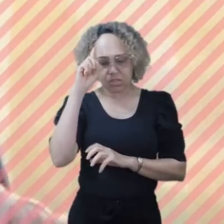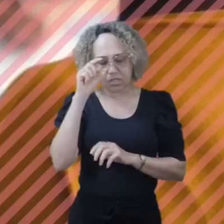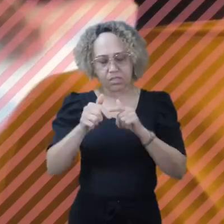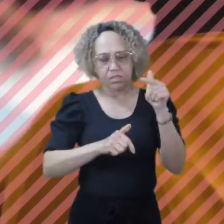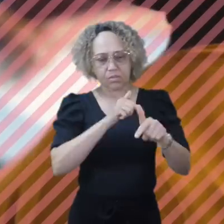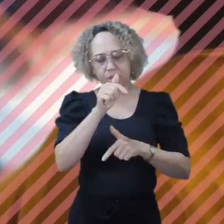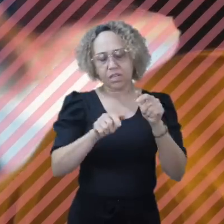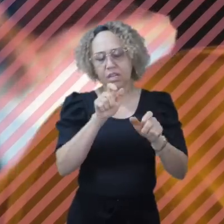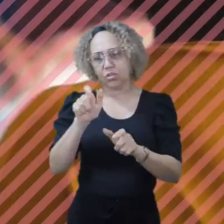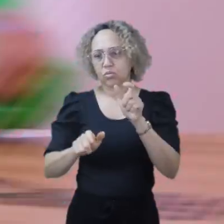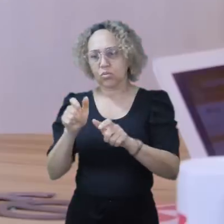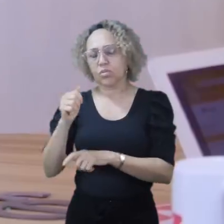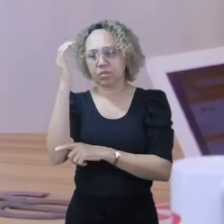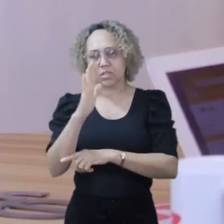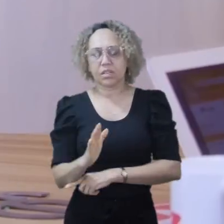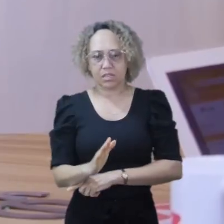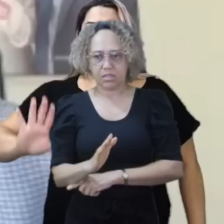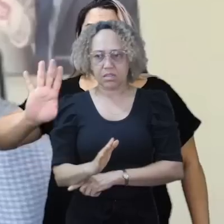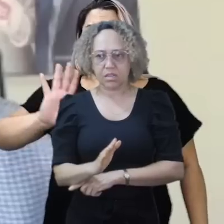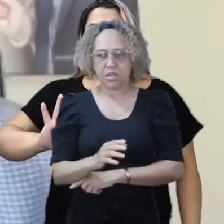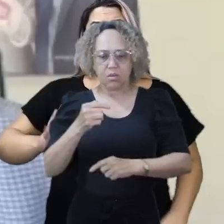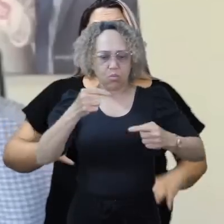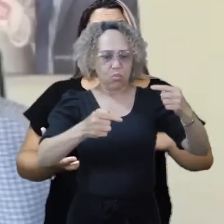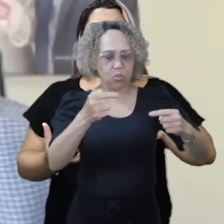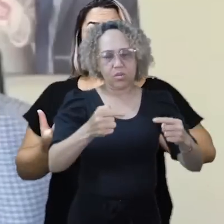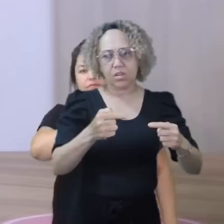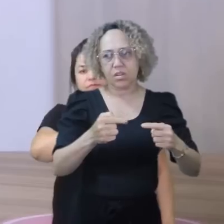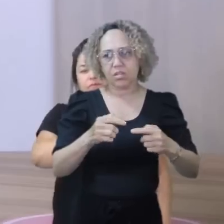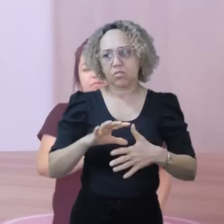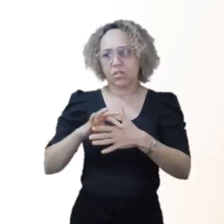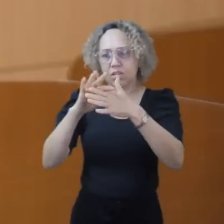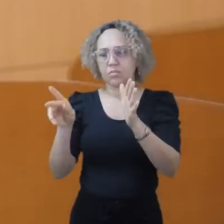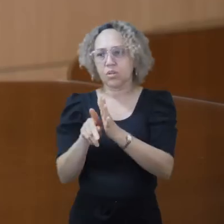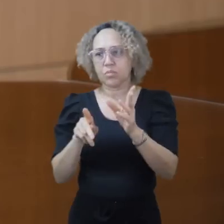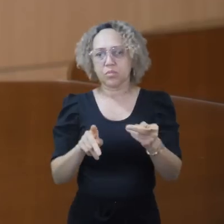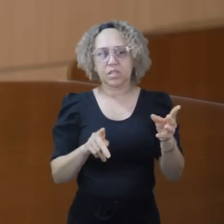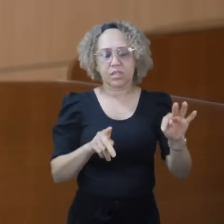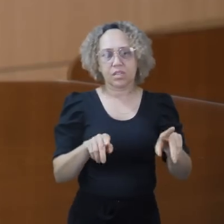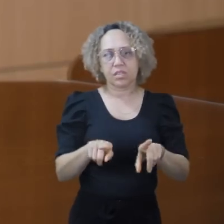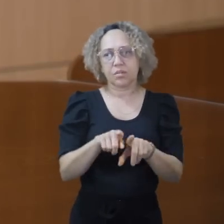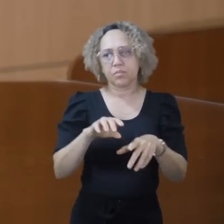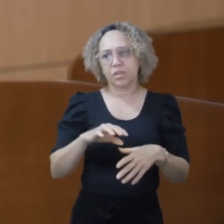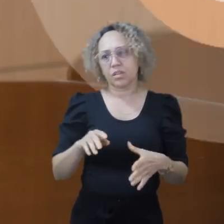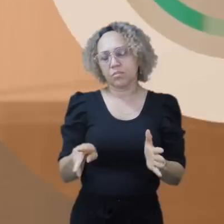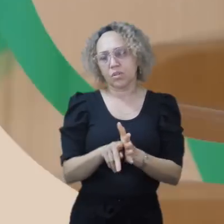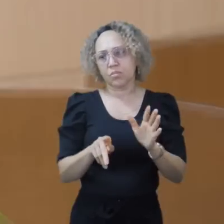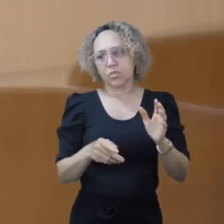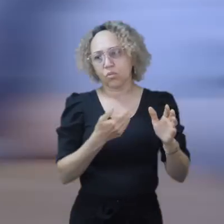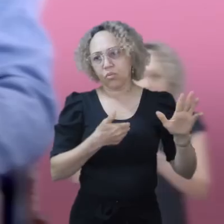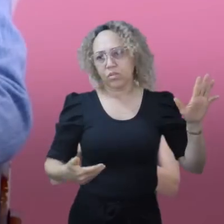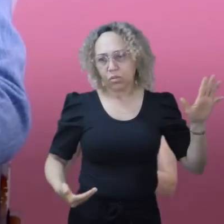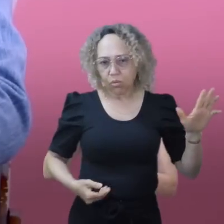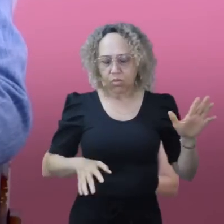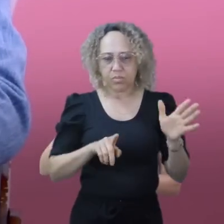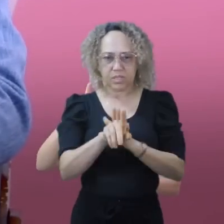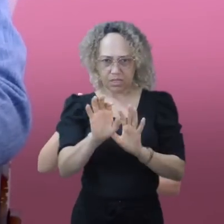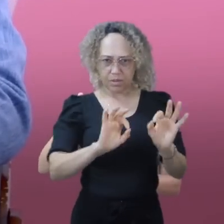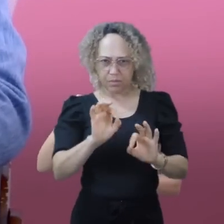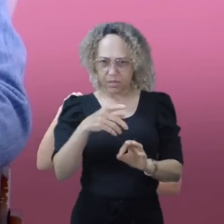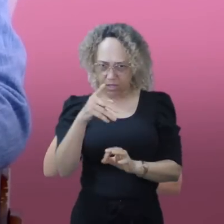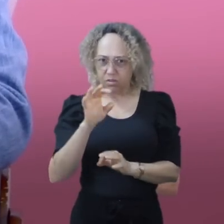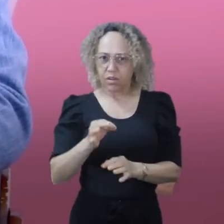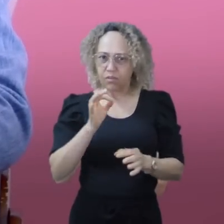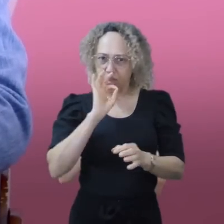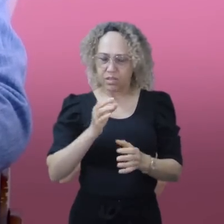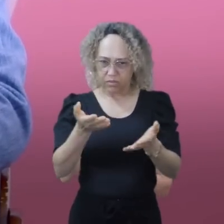da trabalhadora brasileiros, debatidos com lideranças do PT e do governo Lula. Já preparou o seu café? Então chega com